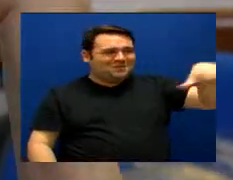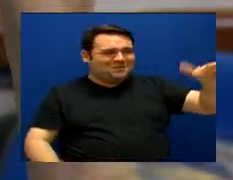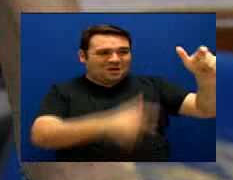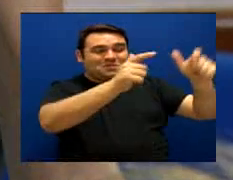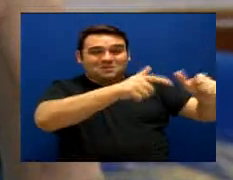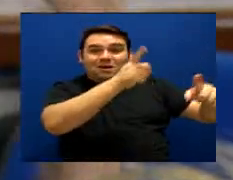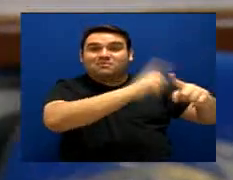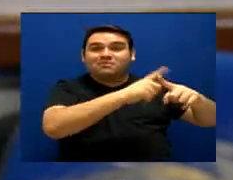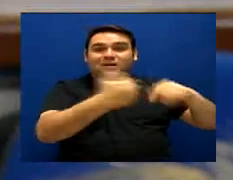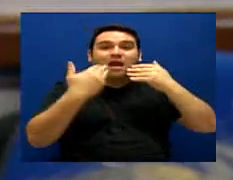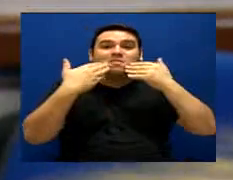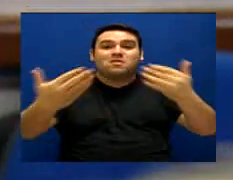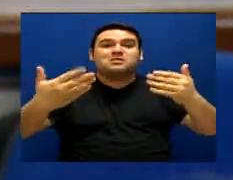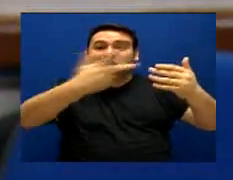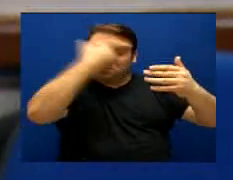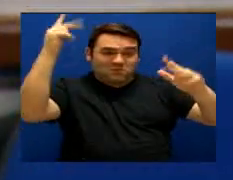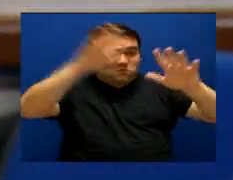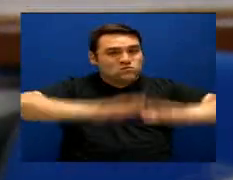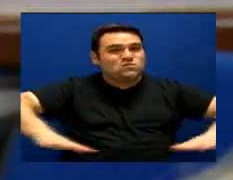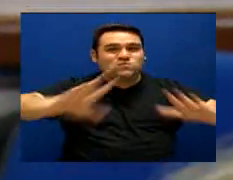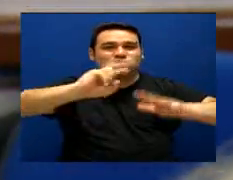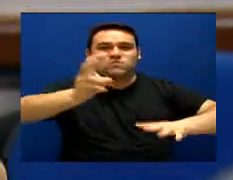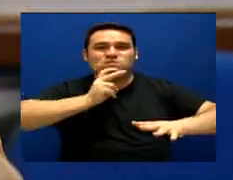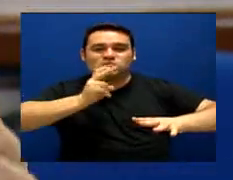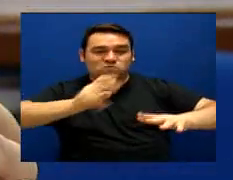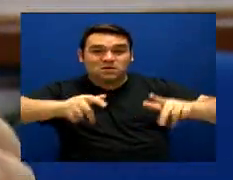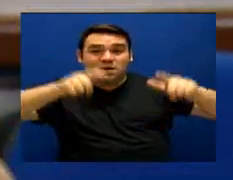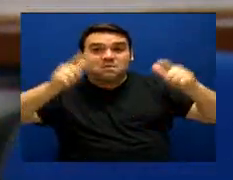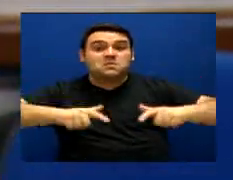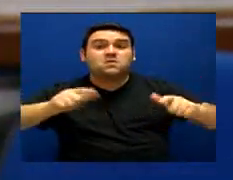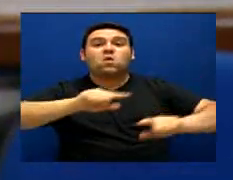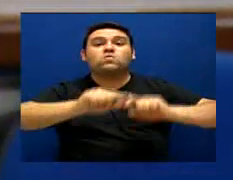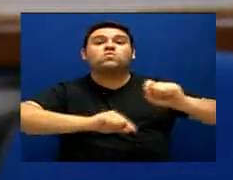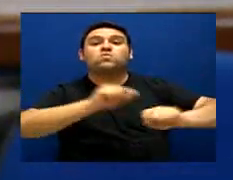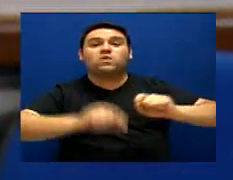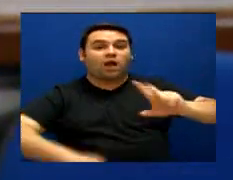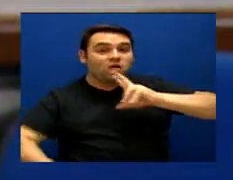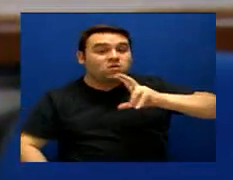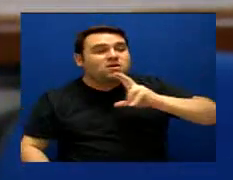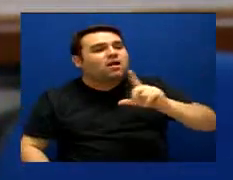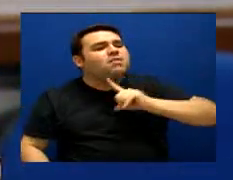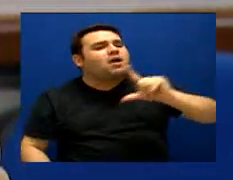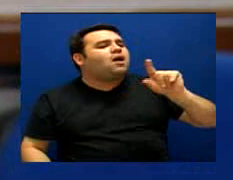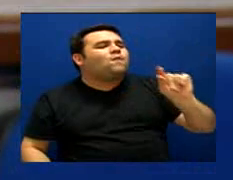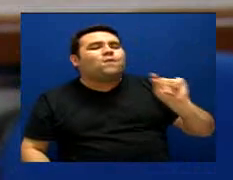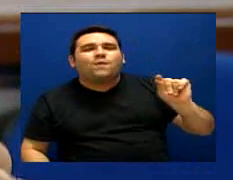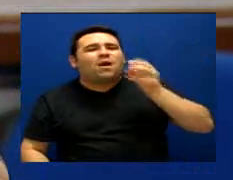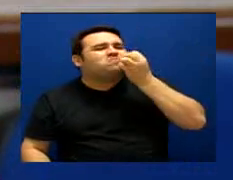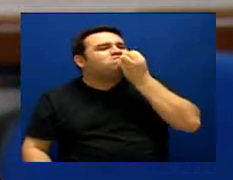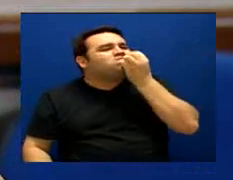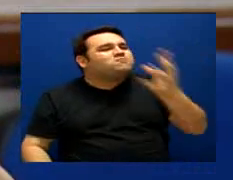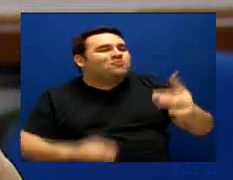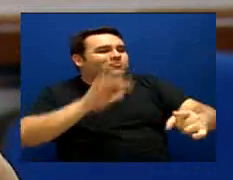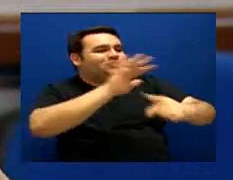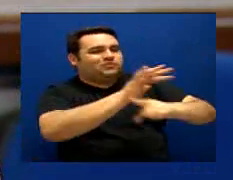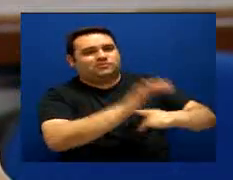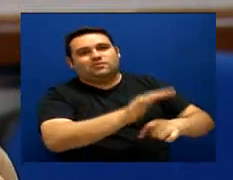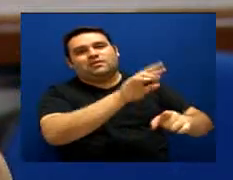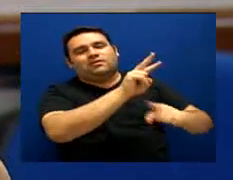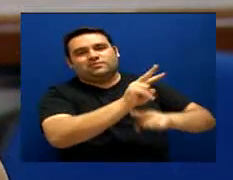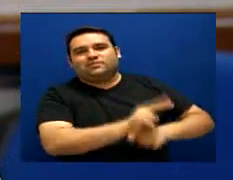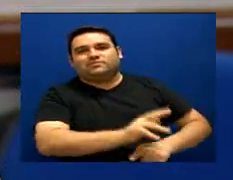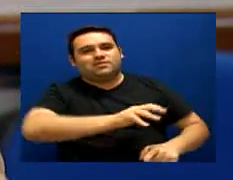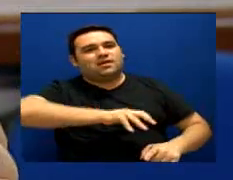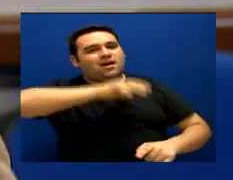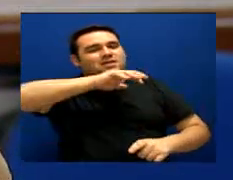mostrar para Sorocaba o que Sorocaba tem de defesa